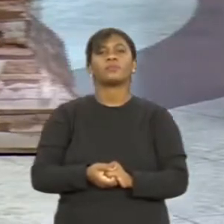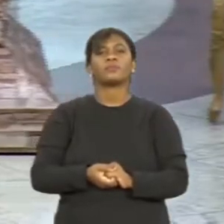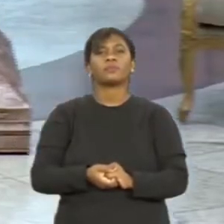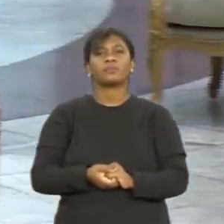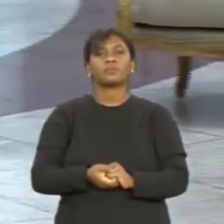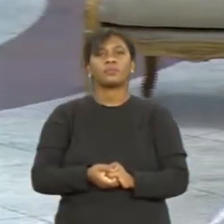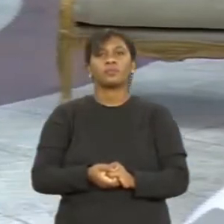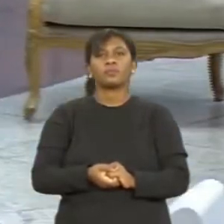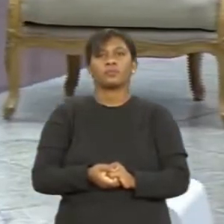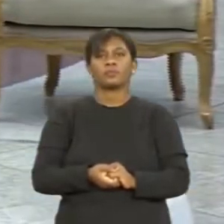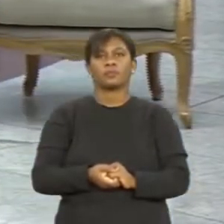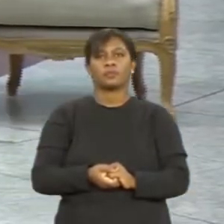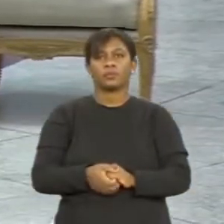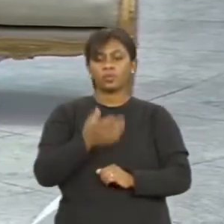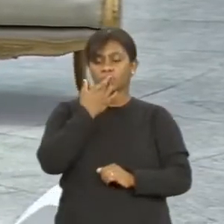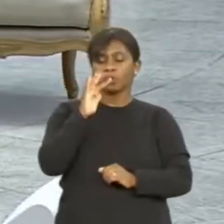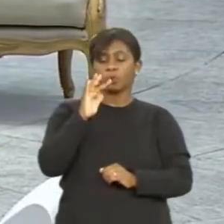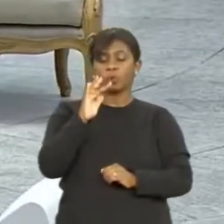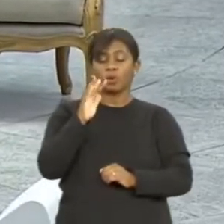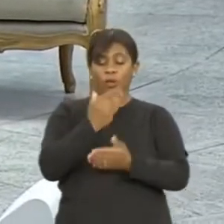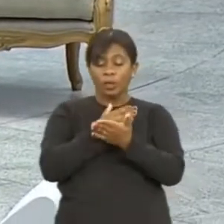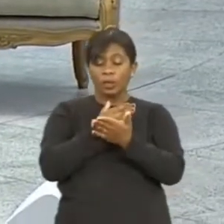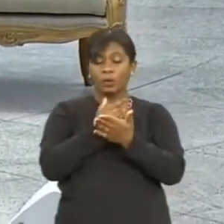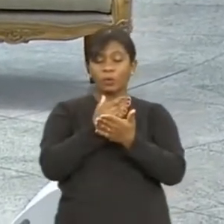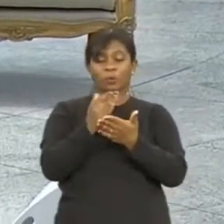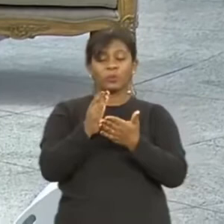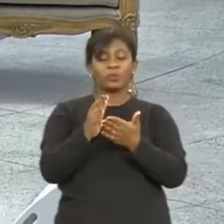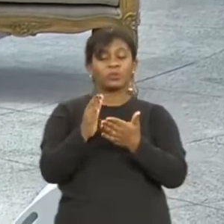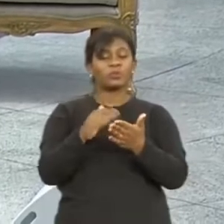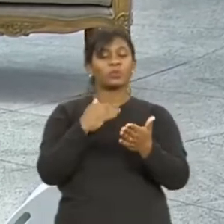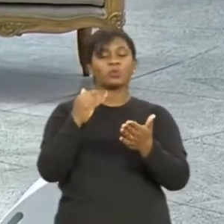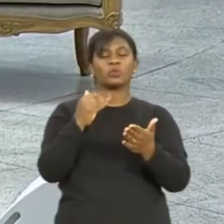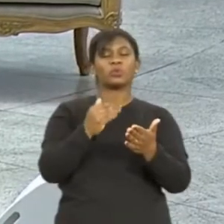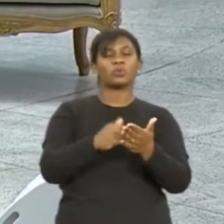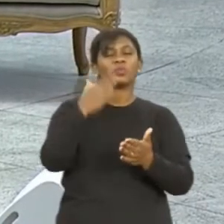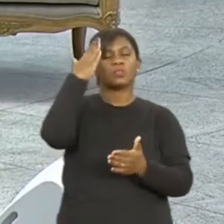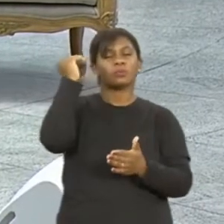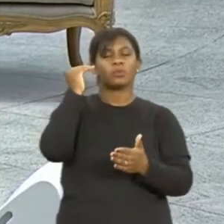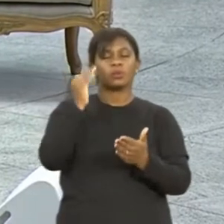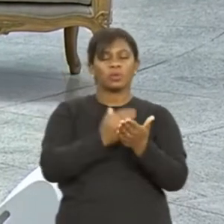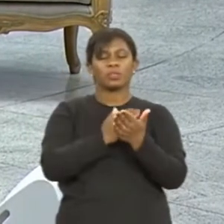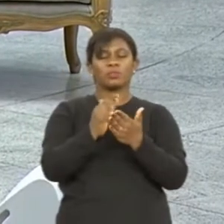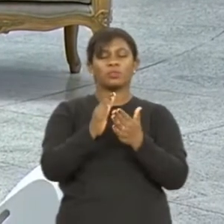O temor é o princípio de toda sabedoria, é o início de tudo com Deus.